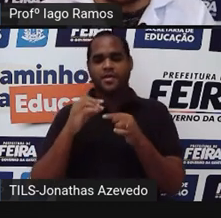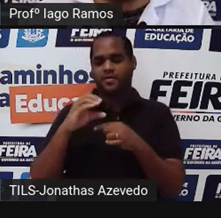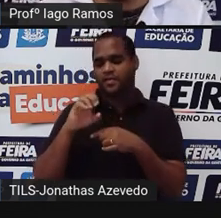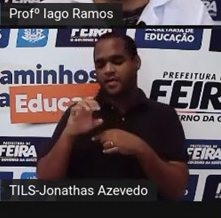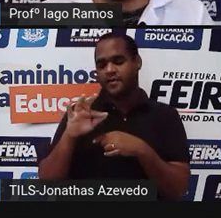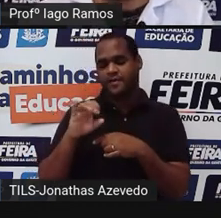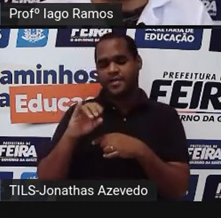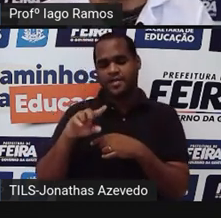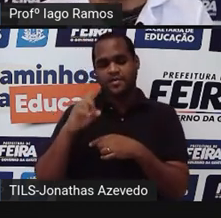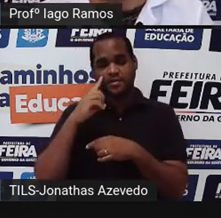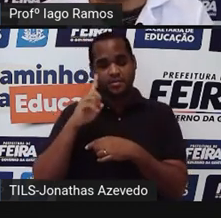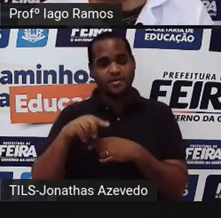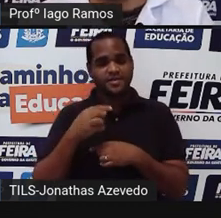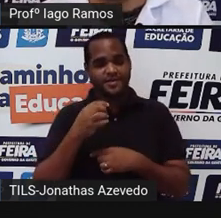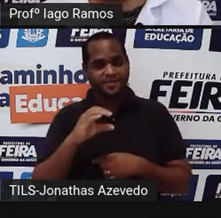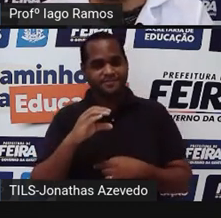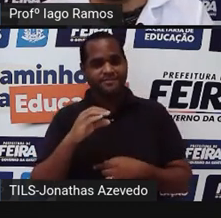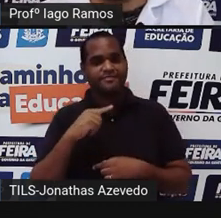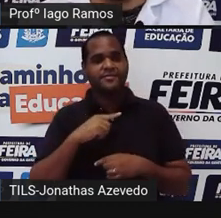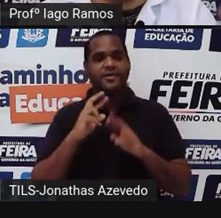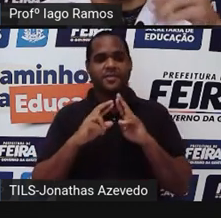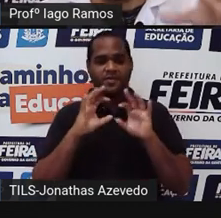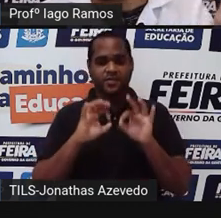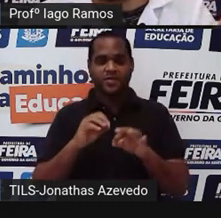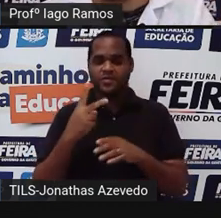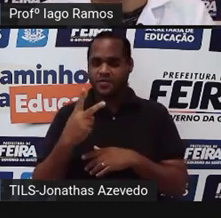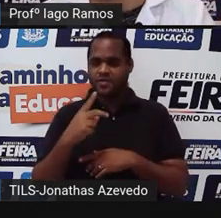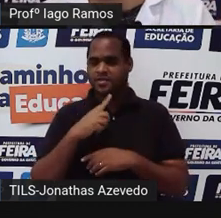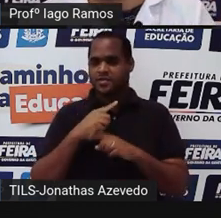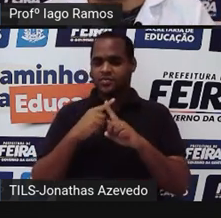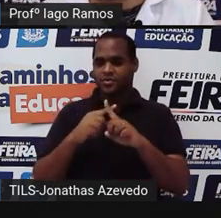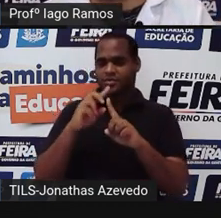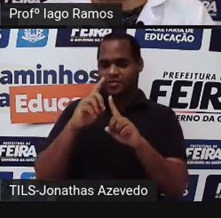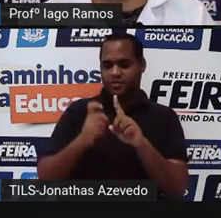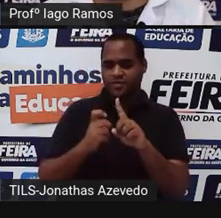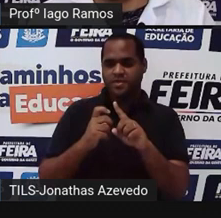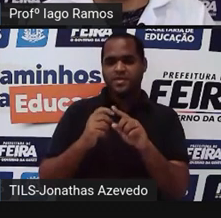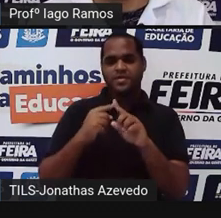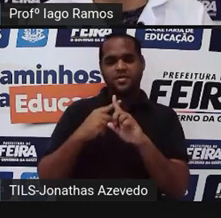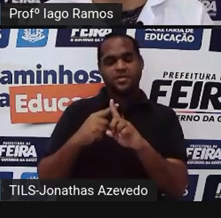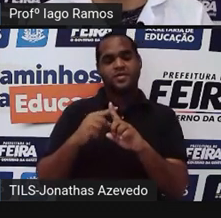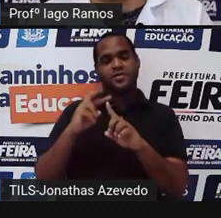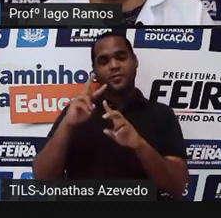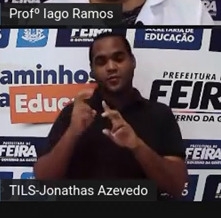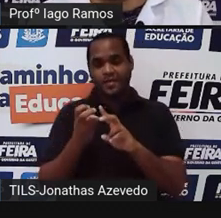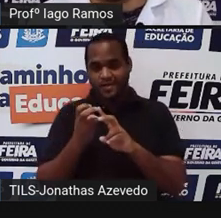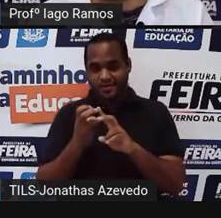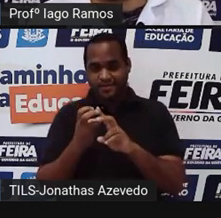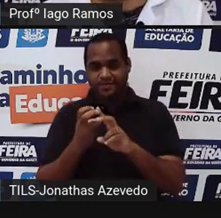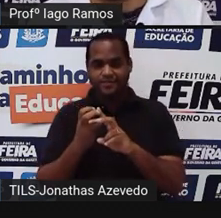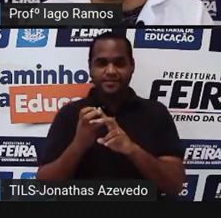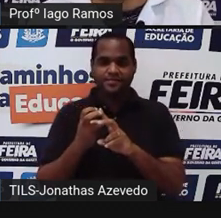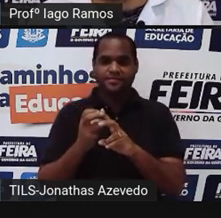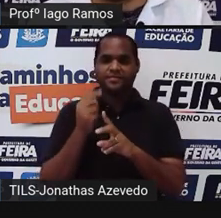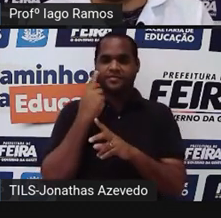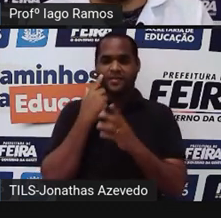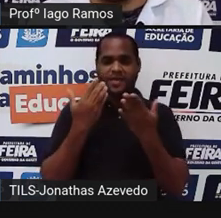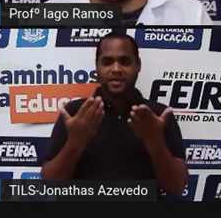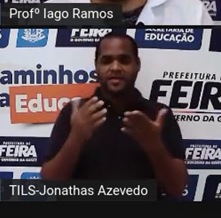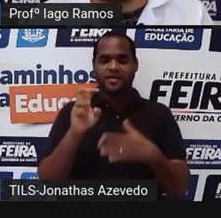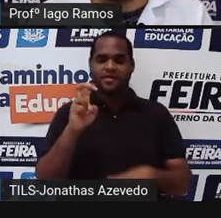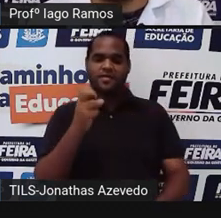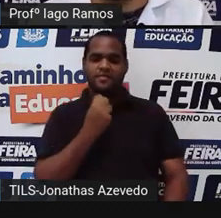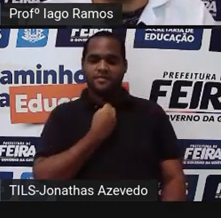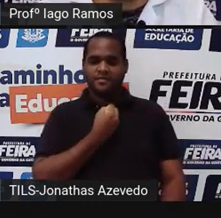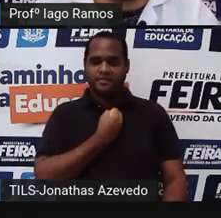C. Então, uma raiz ali é 2, que eu estou chamando de x', e x duas linhas vai ser o 5, tá